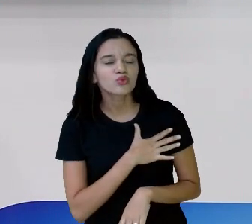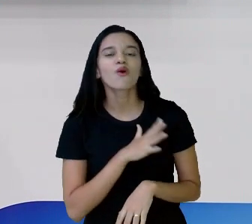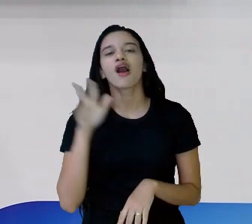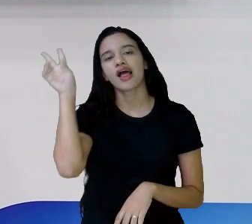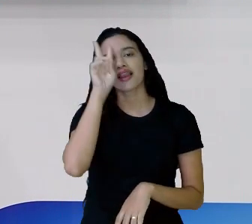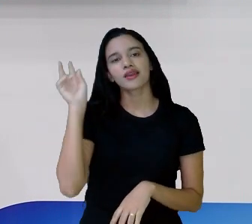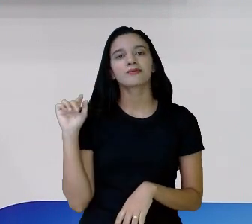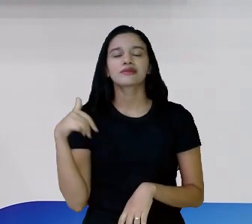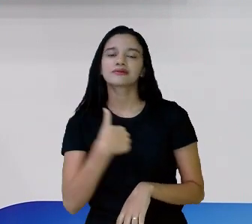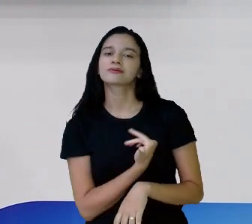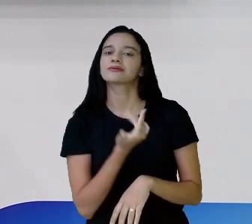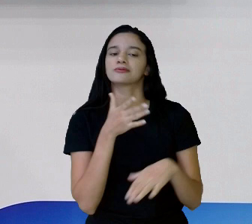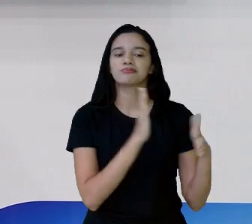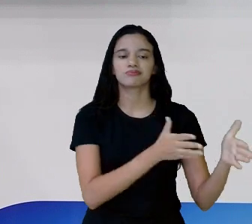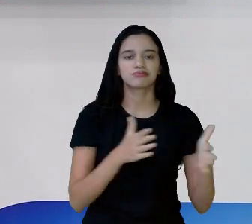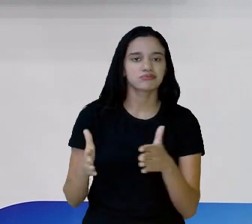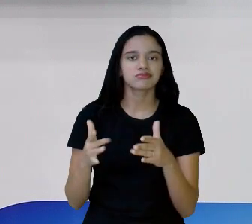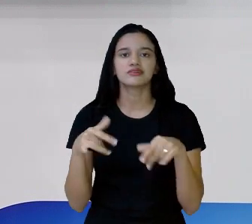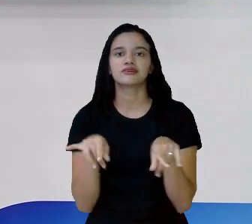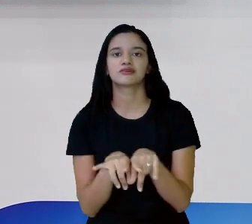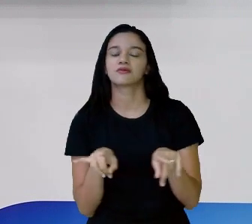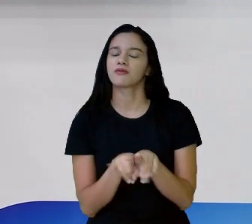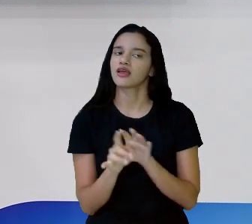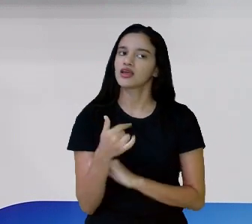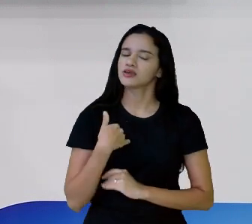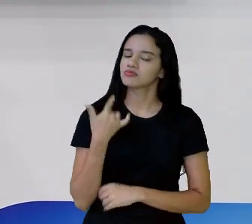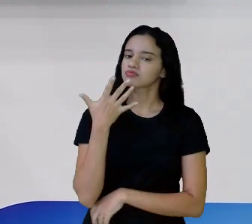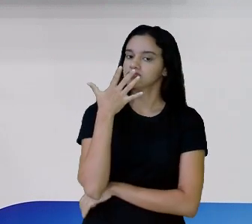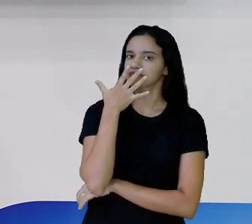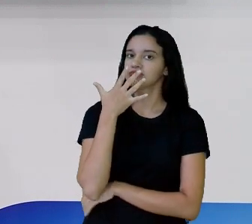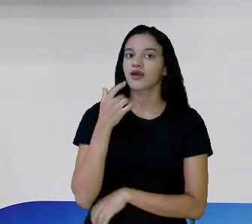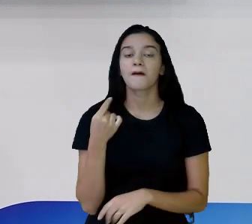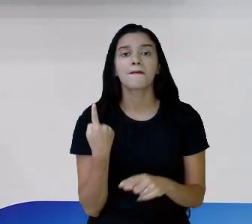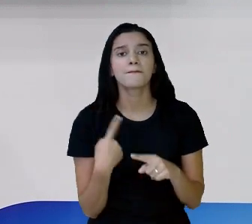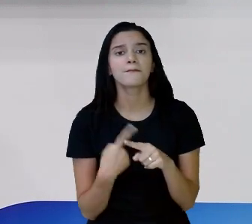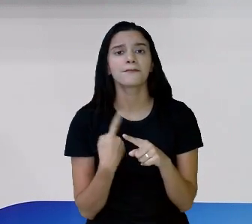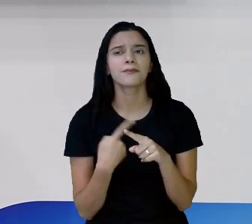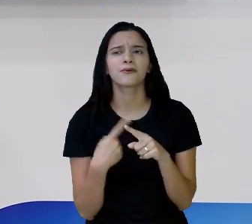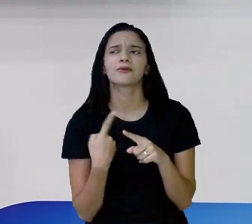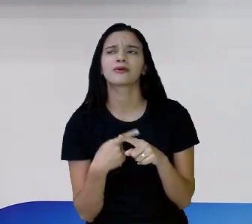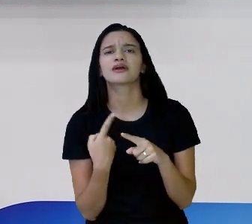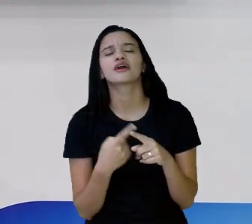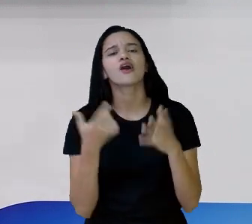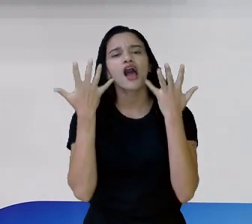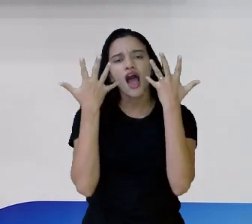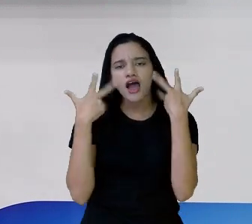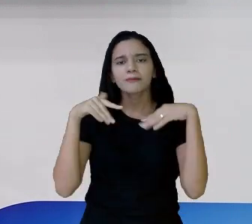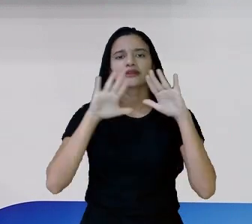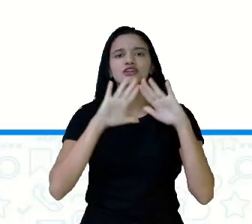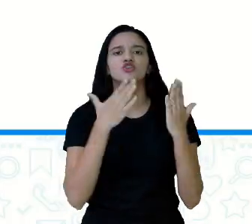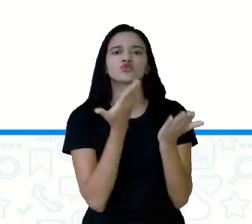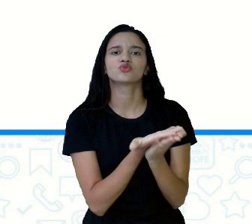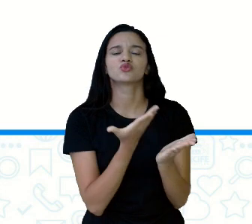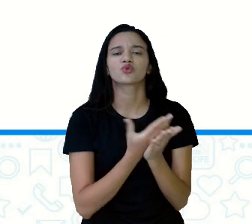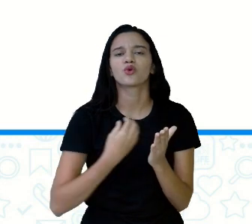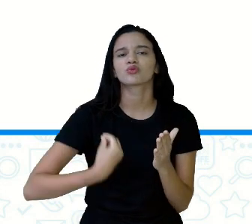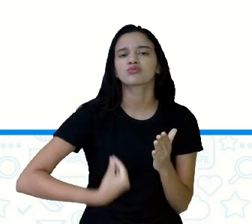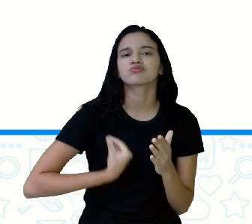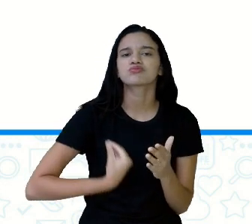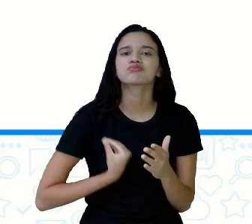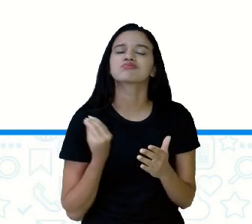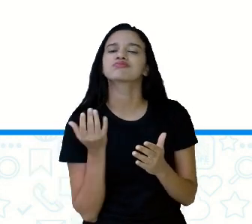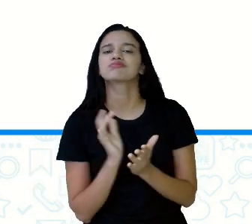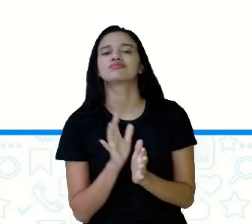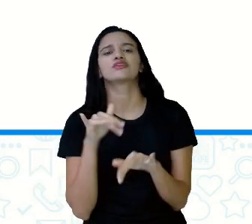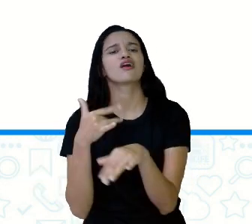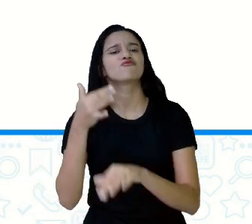que nós dividimos ele em partes, né? Ficou aquele suspense. Por que os bichinhos da escola da vida